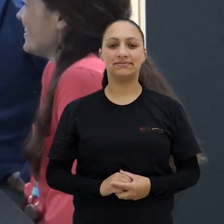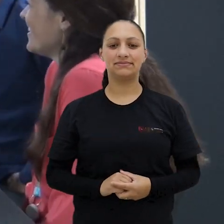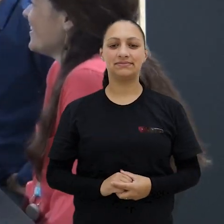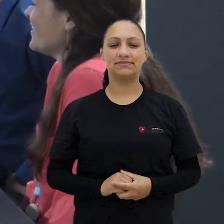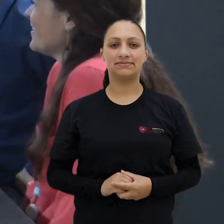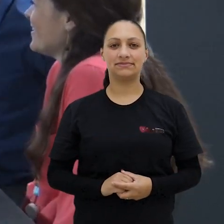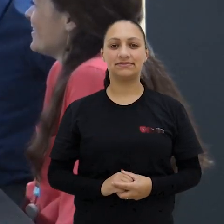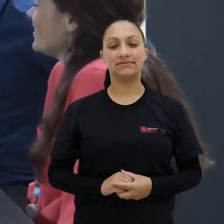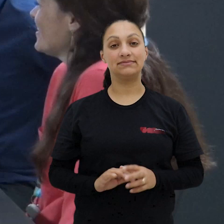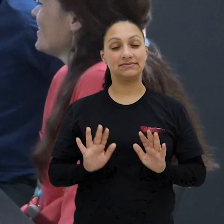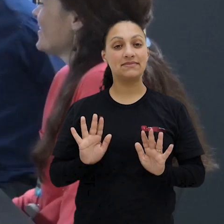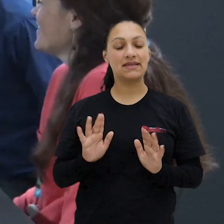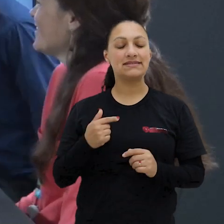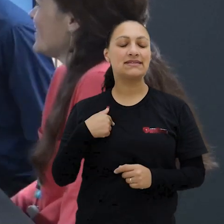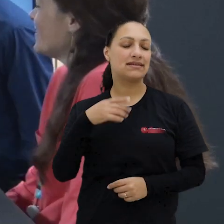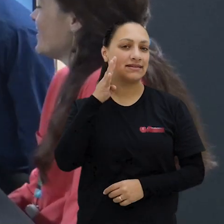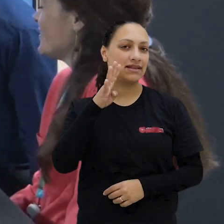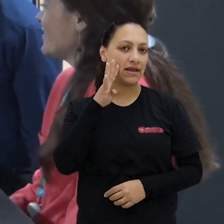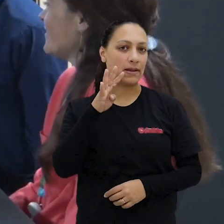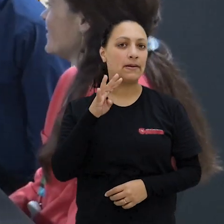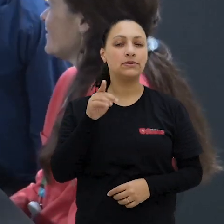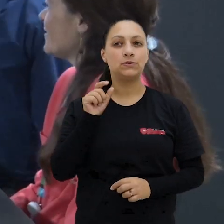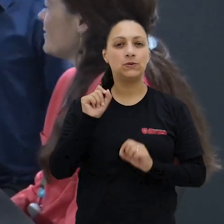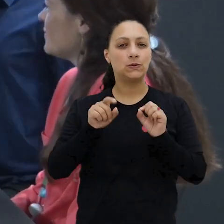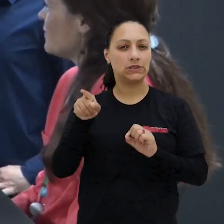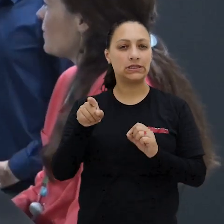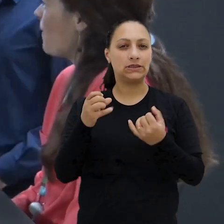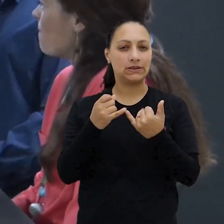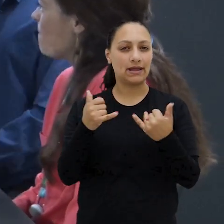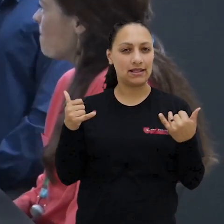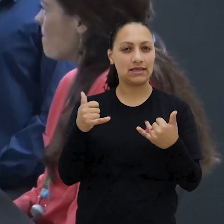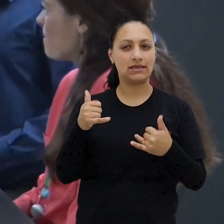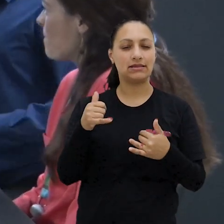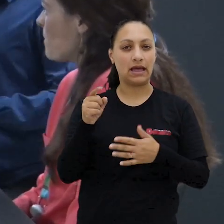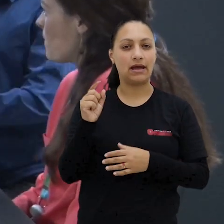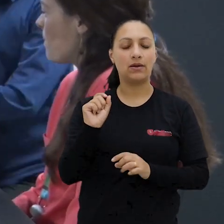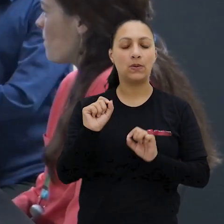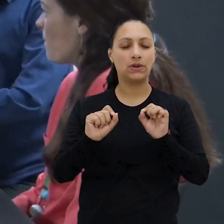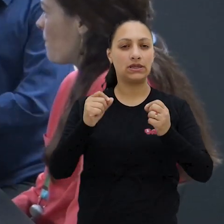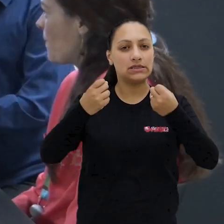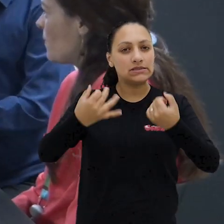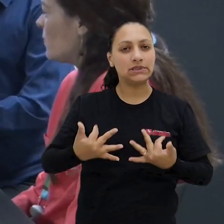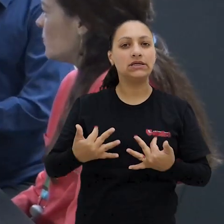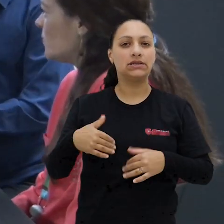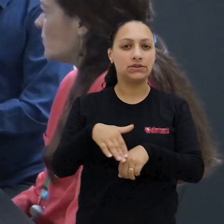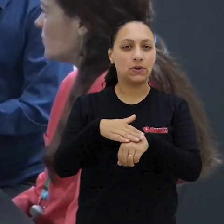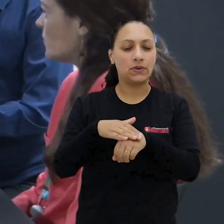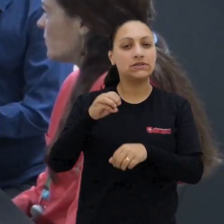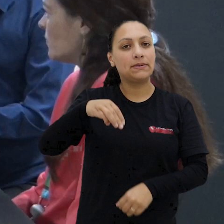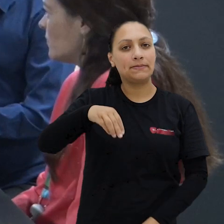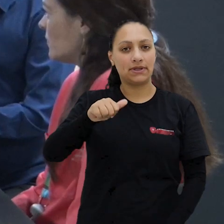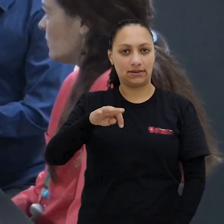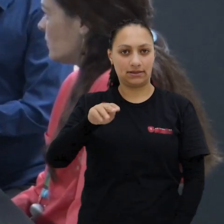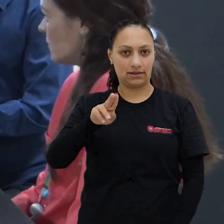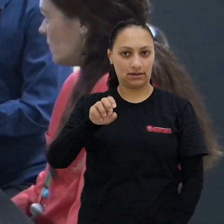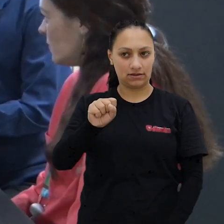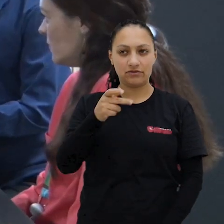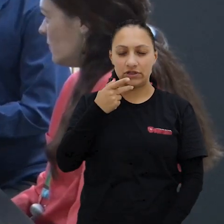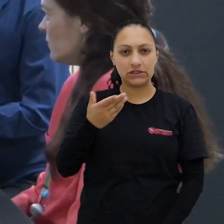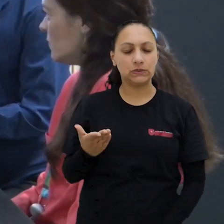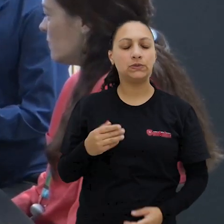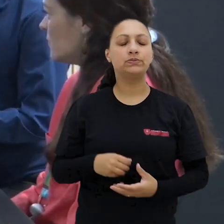aqui. Não, mas é que é legal, bem nessa linha que o Matheus está trazendo, por exemplo, da tua visão, né? Tu tem